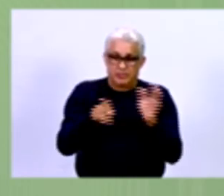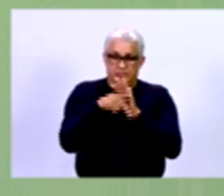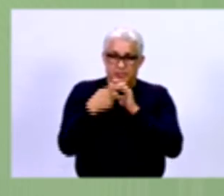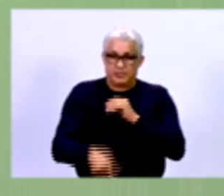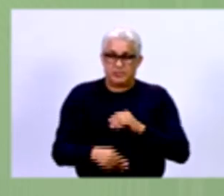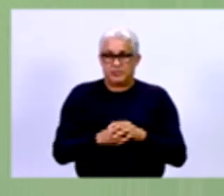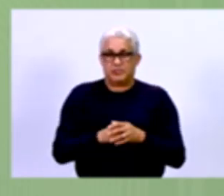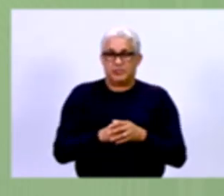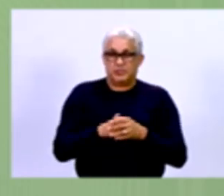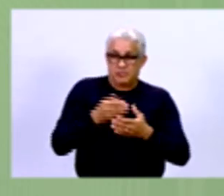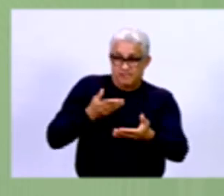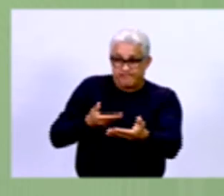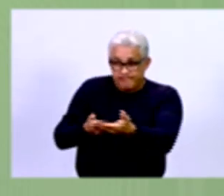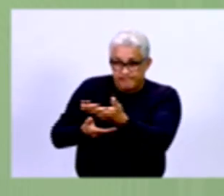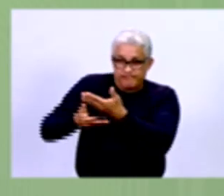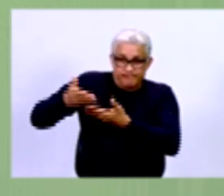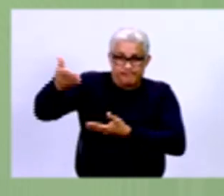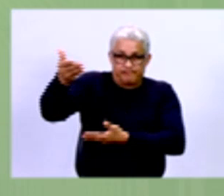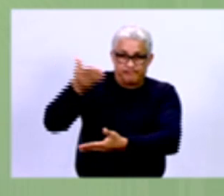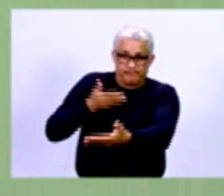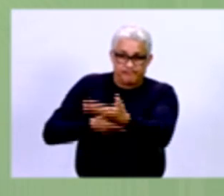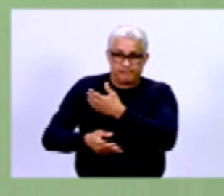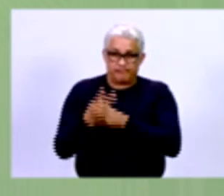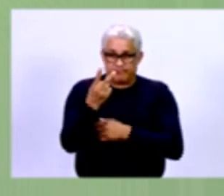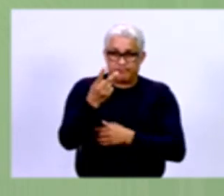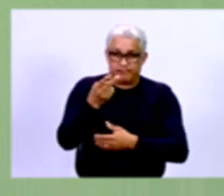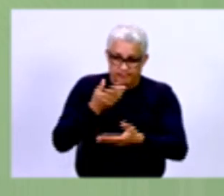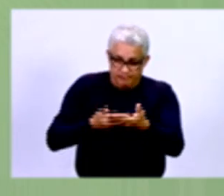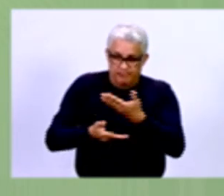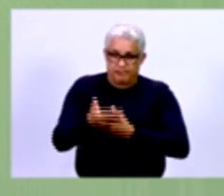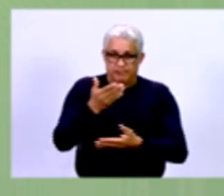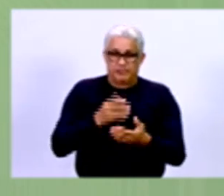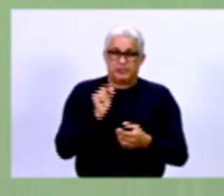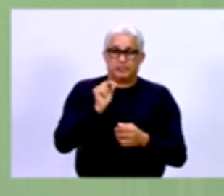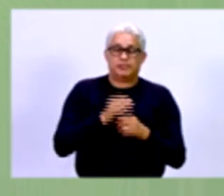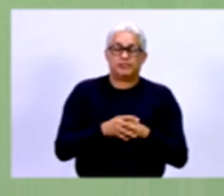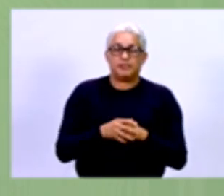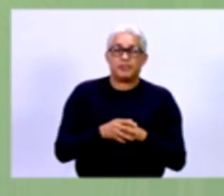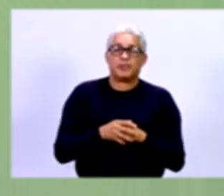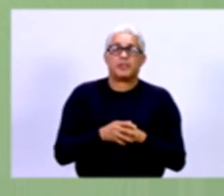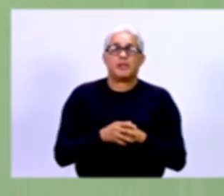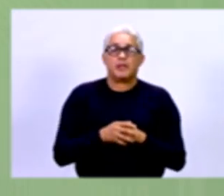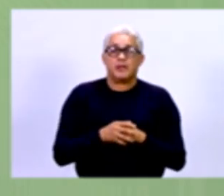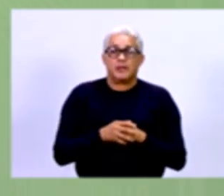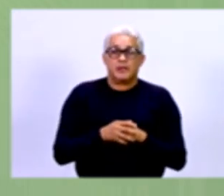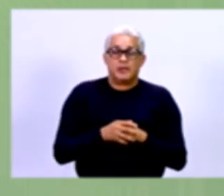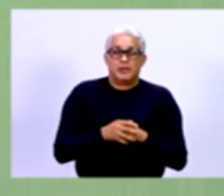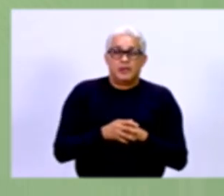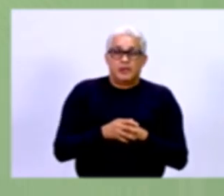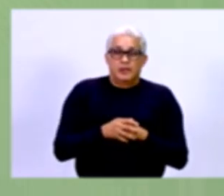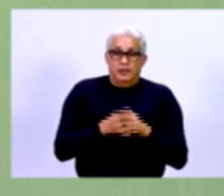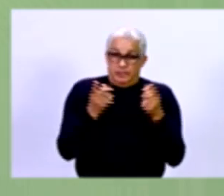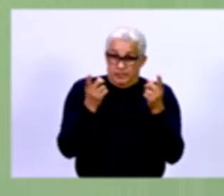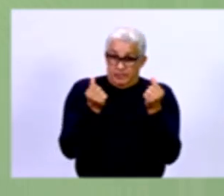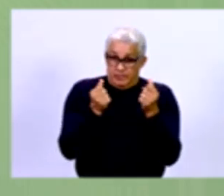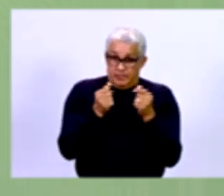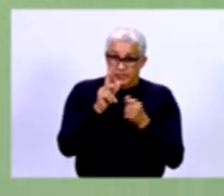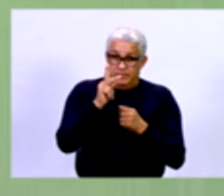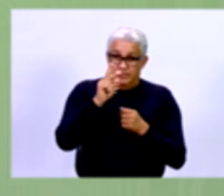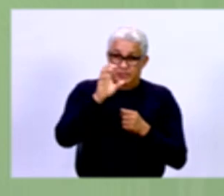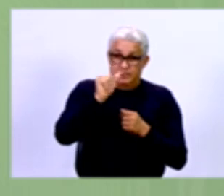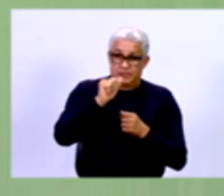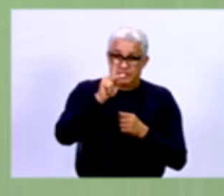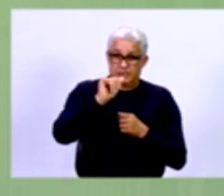A contrapartida dessas duas transações corresponderá, no caso, um movimento de capitais.